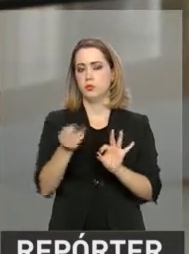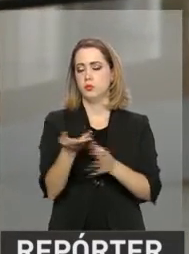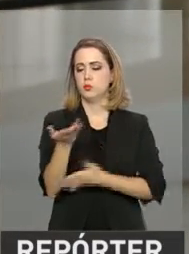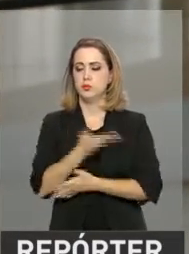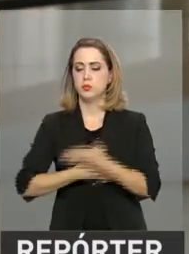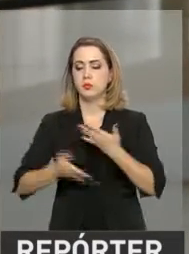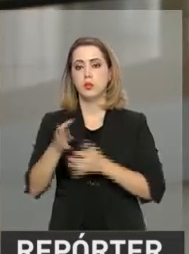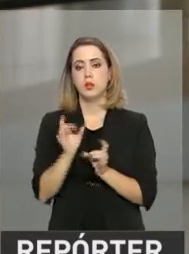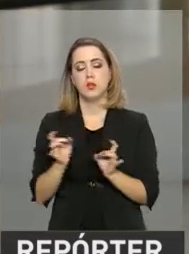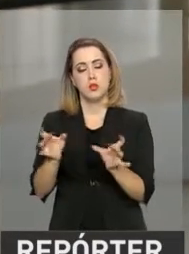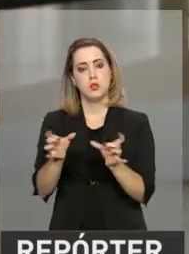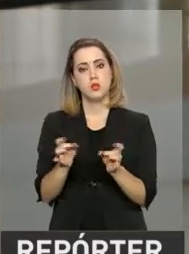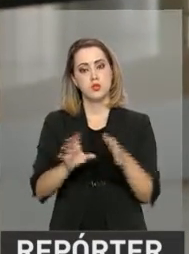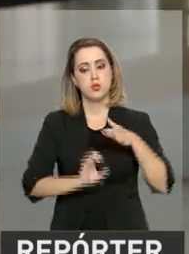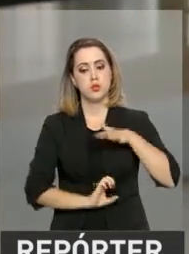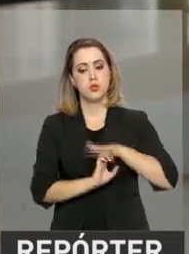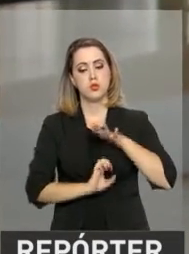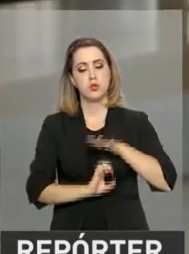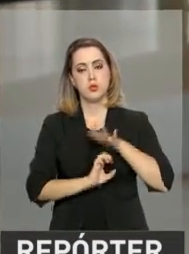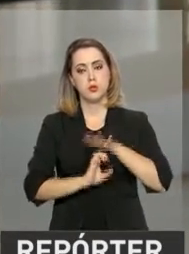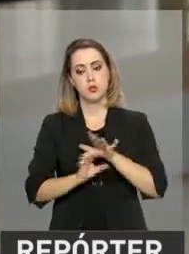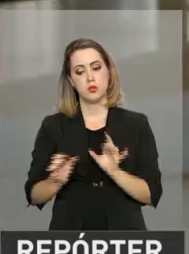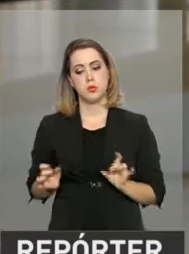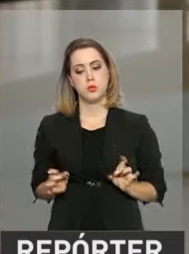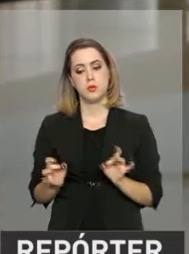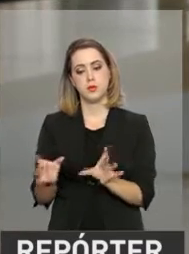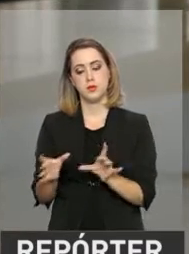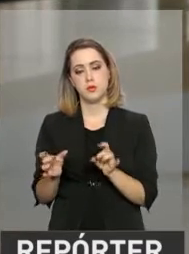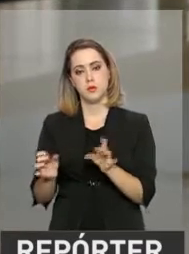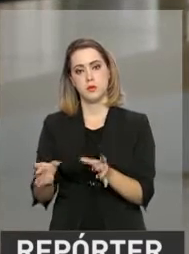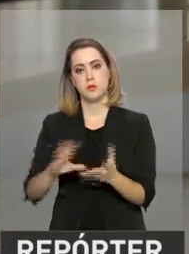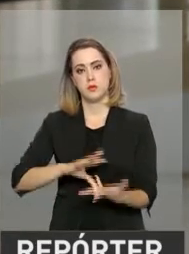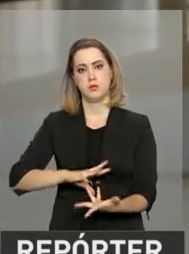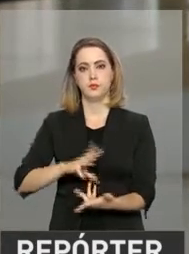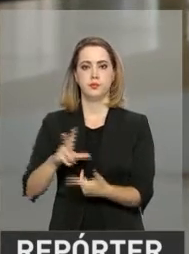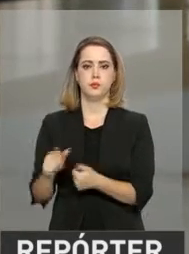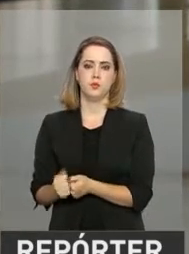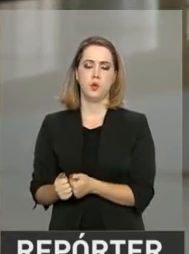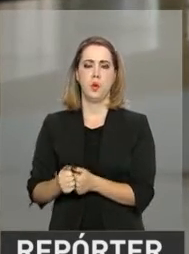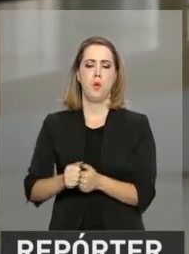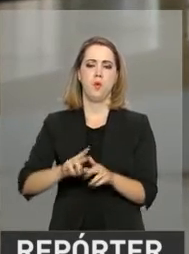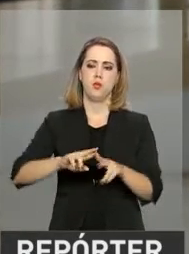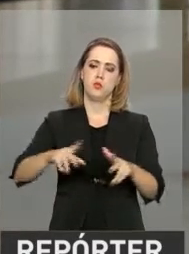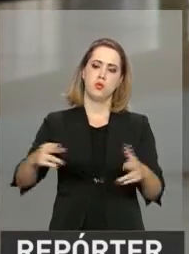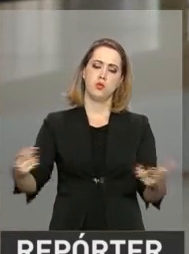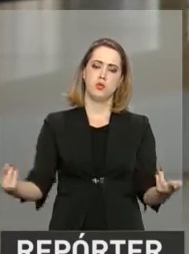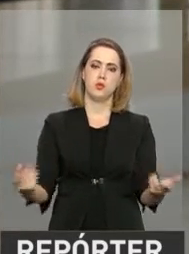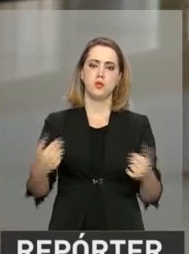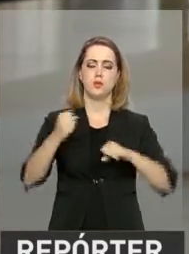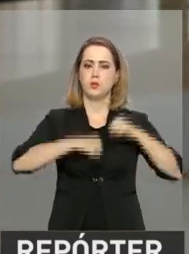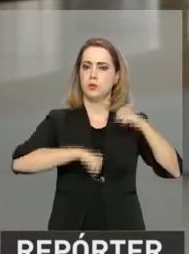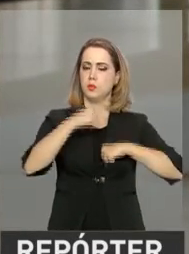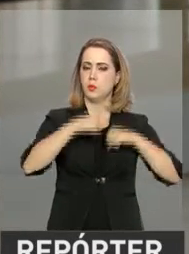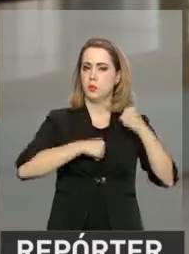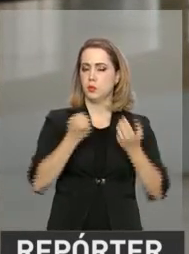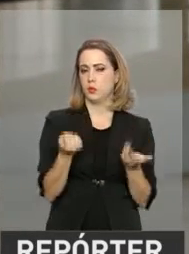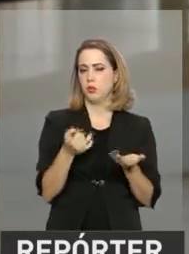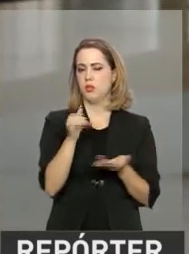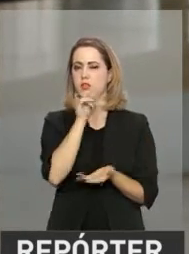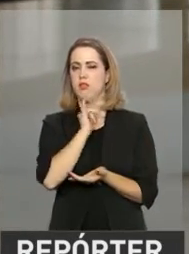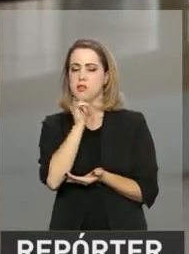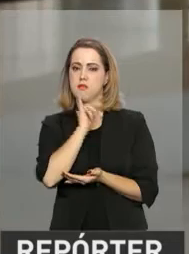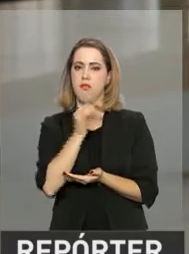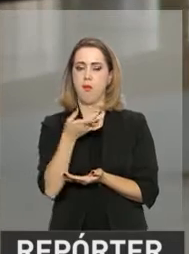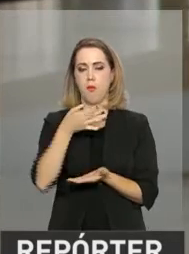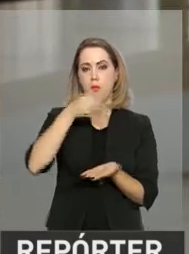de exportadores que vendem para o exterior produtos que não são industrializados, como, por exemplo, café,